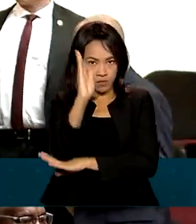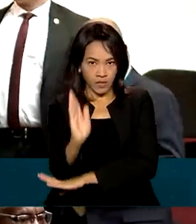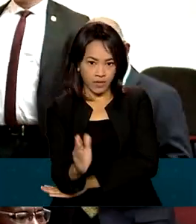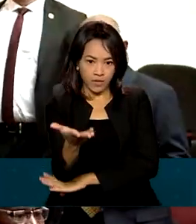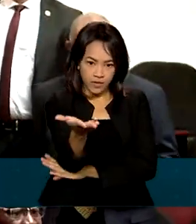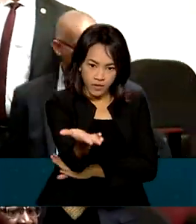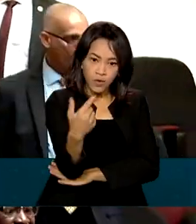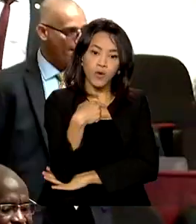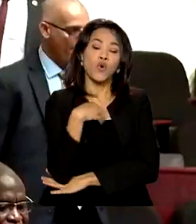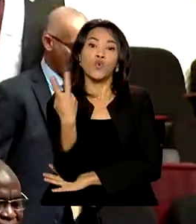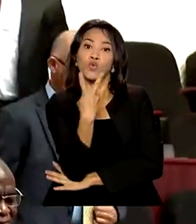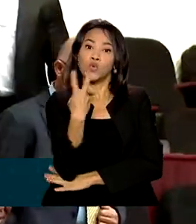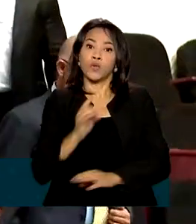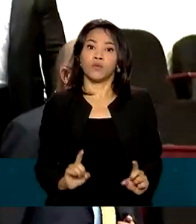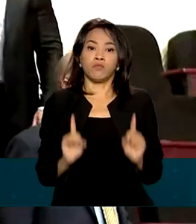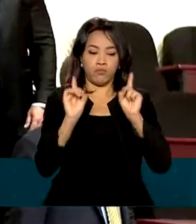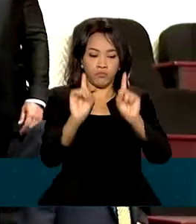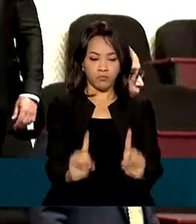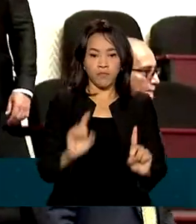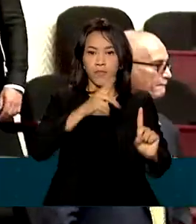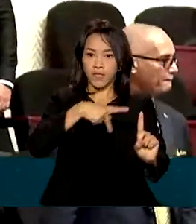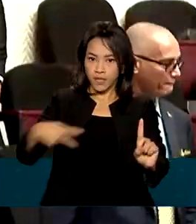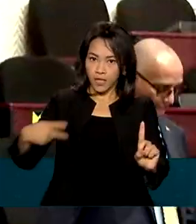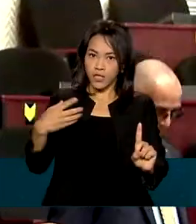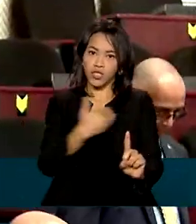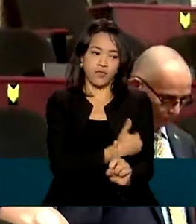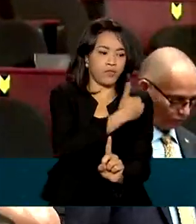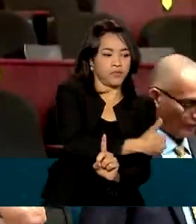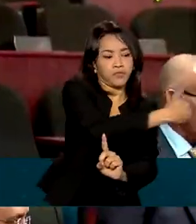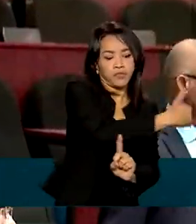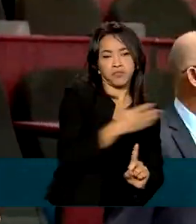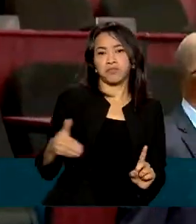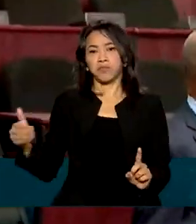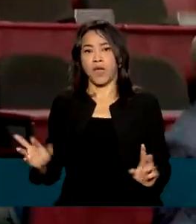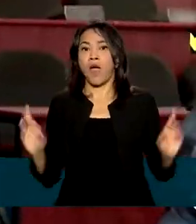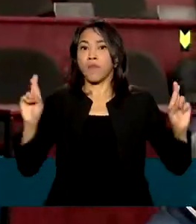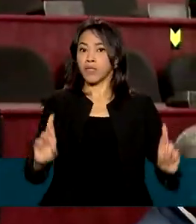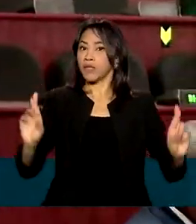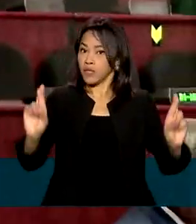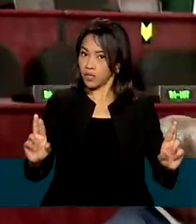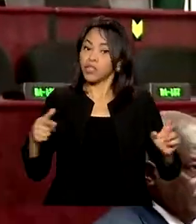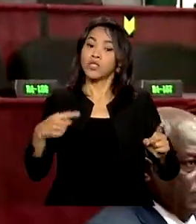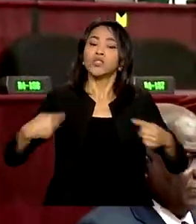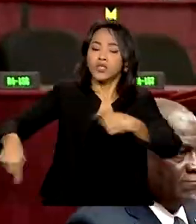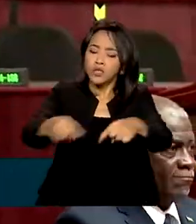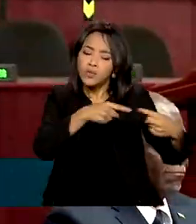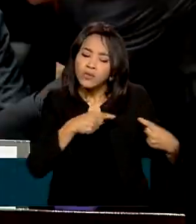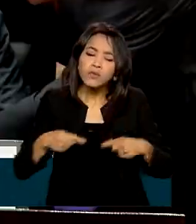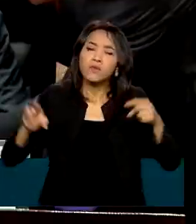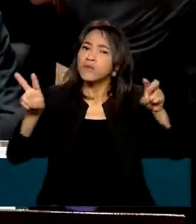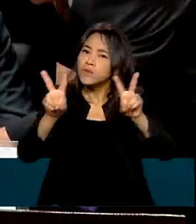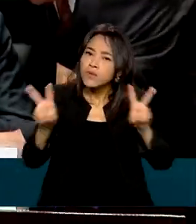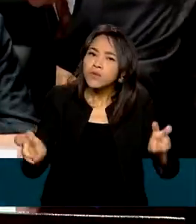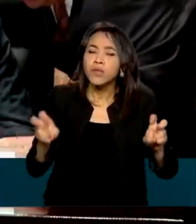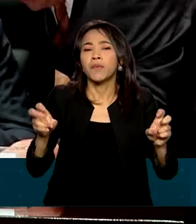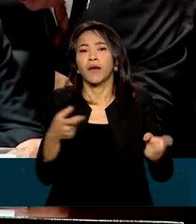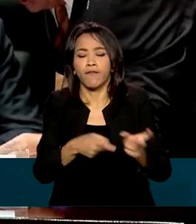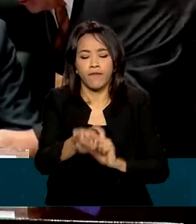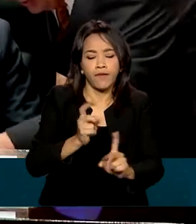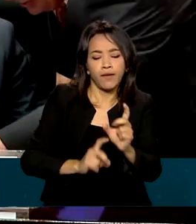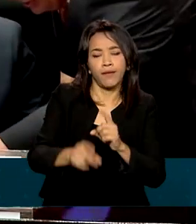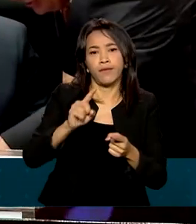dois países, acompanhados de representantes de governo, discutiram temas prioritários da agenda bilateral, como